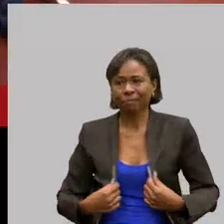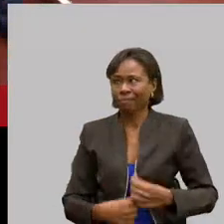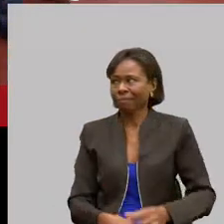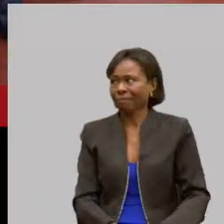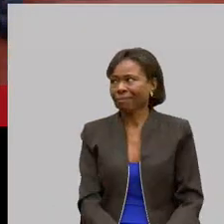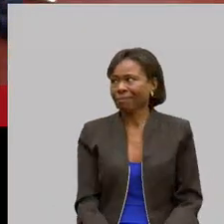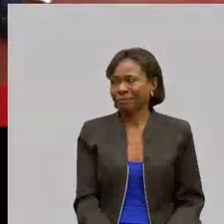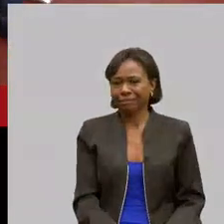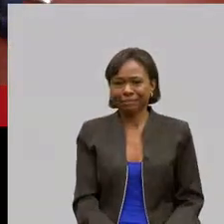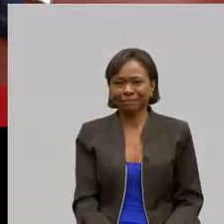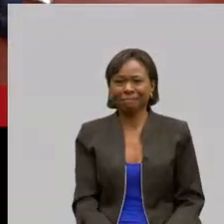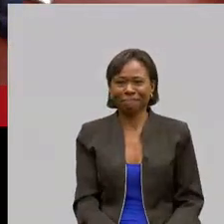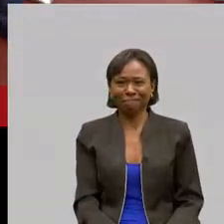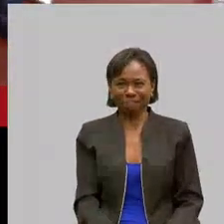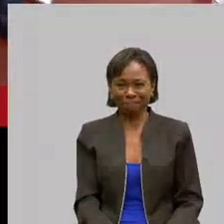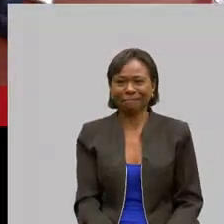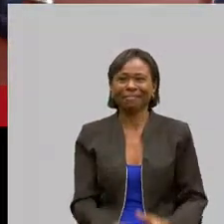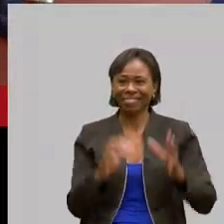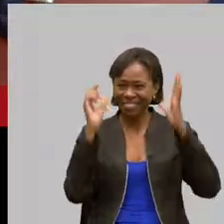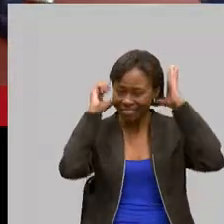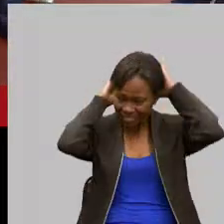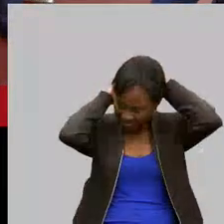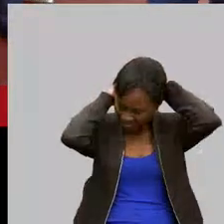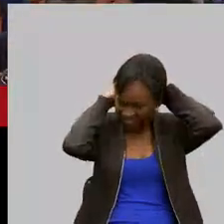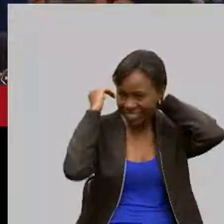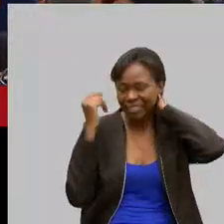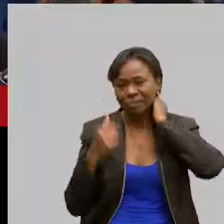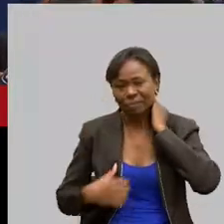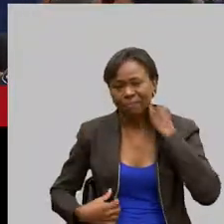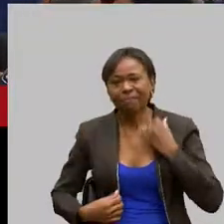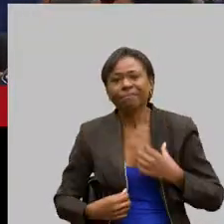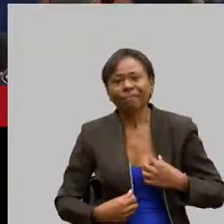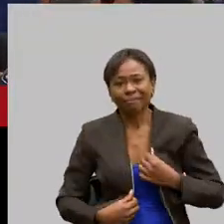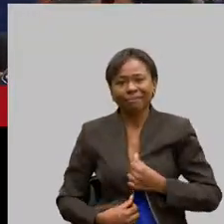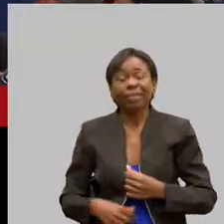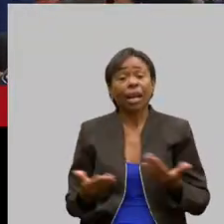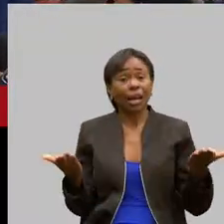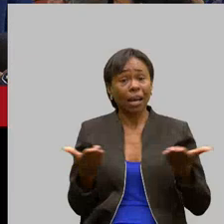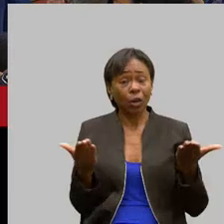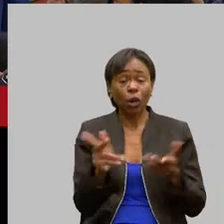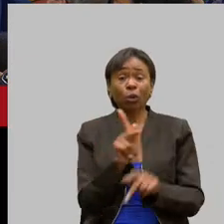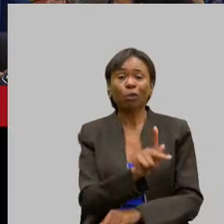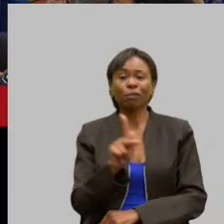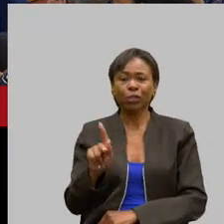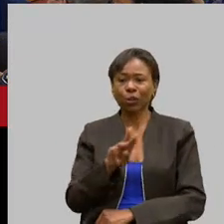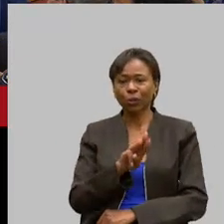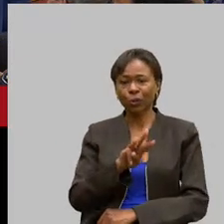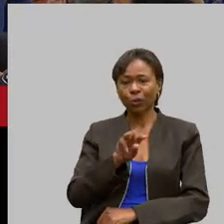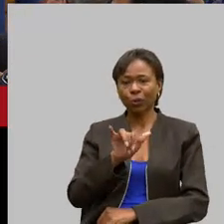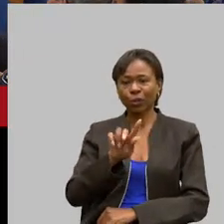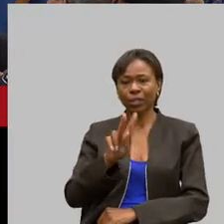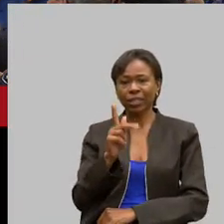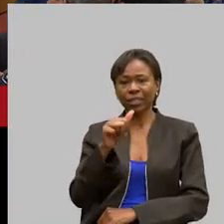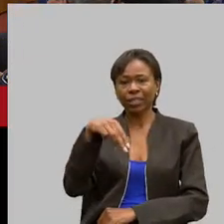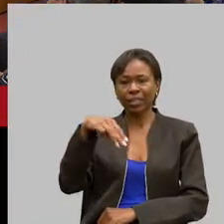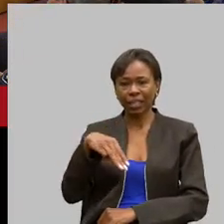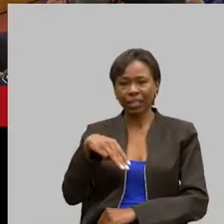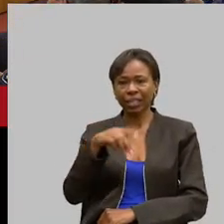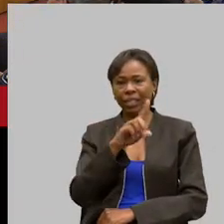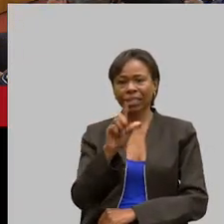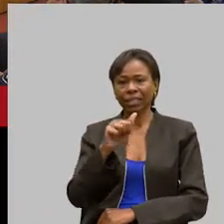vocês tudo bem obrigado agora vamos ouvir aqui o professor William Zanon representando aqui